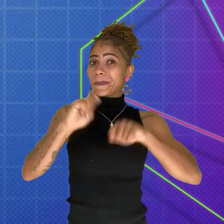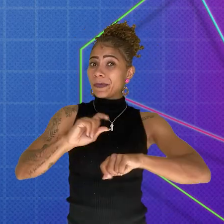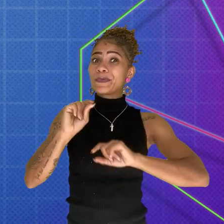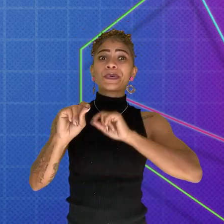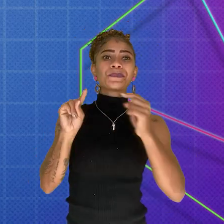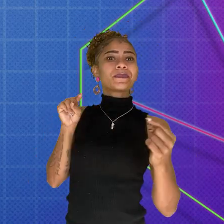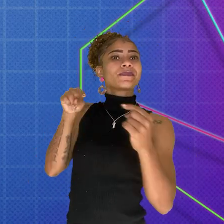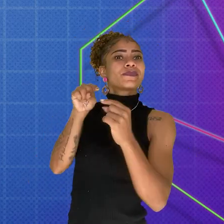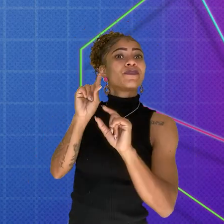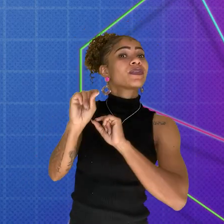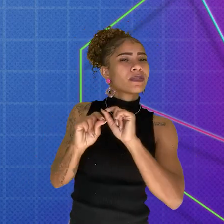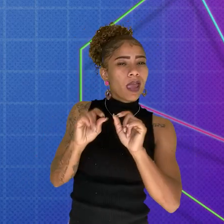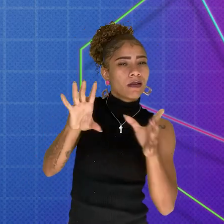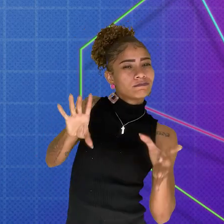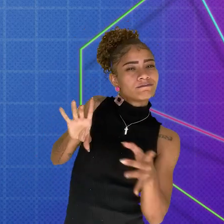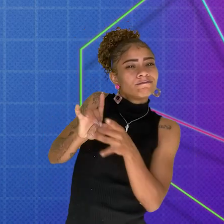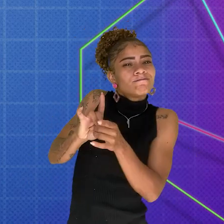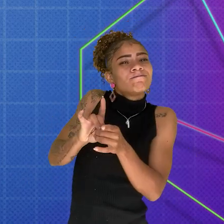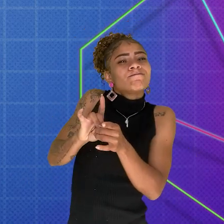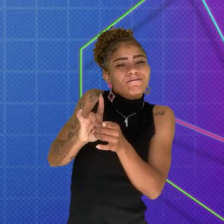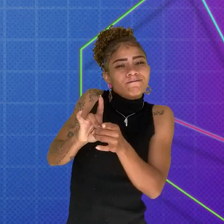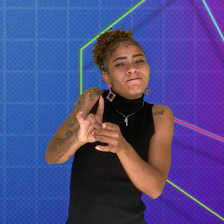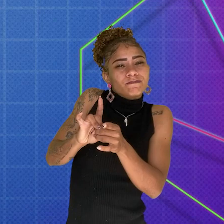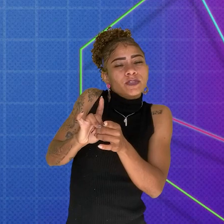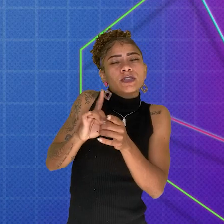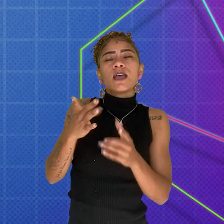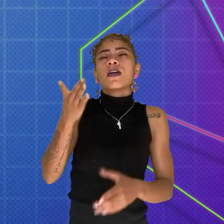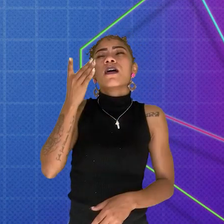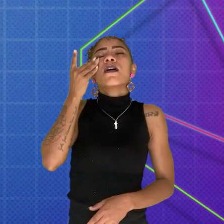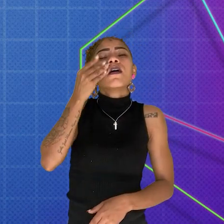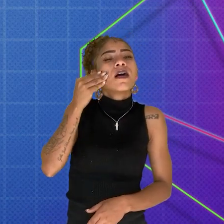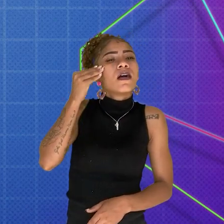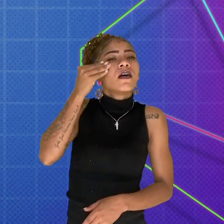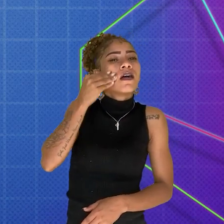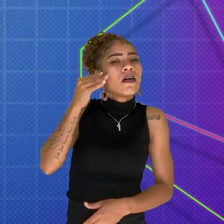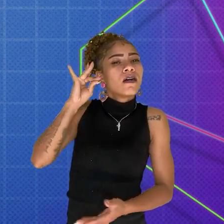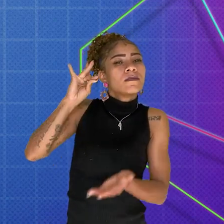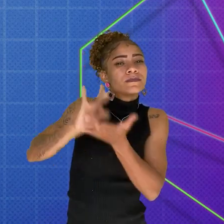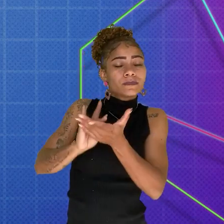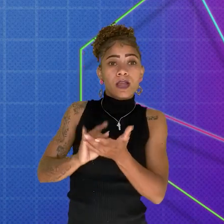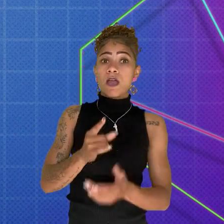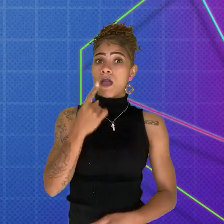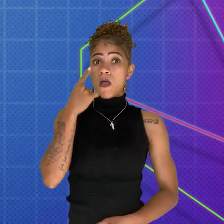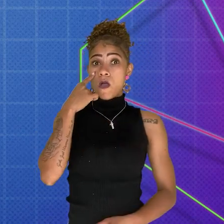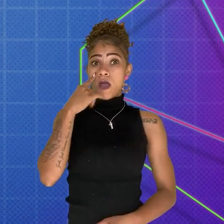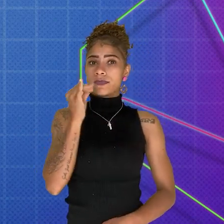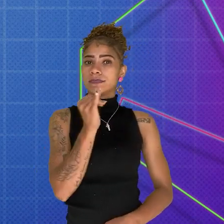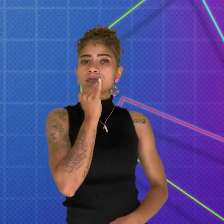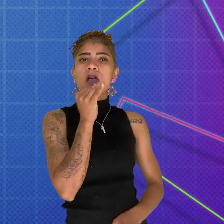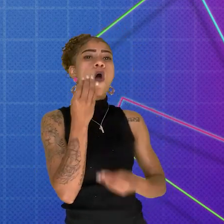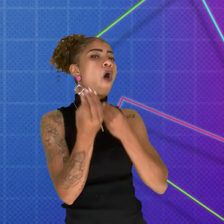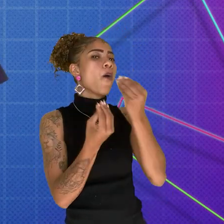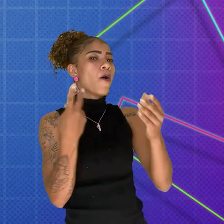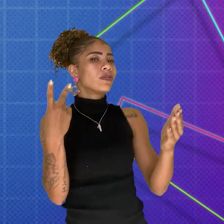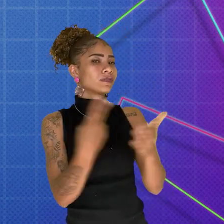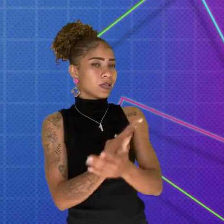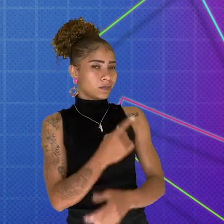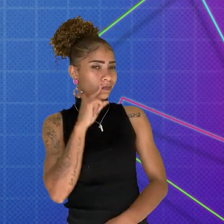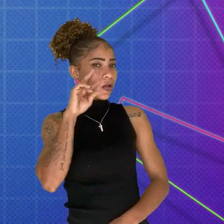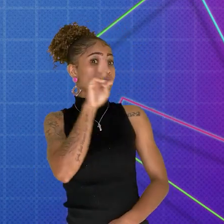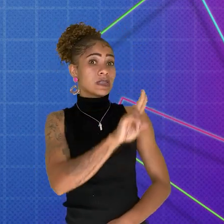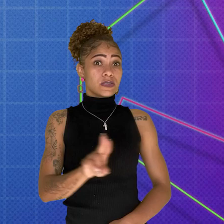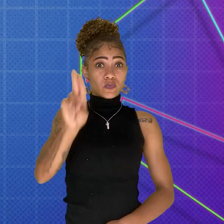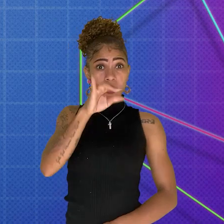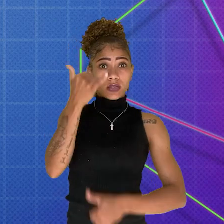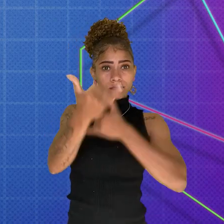possuem essa finalidade, a finalidade da imersão. Vamos examinar alguns exemplos concretos de como as trilhas sonoras